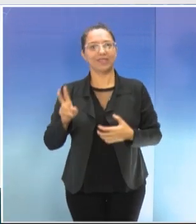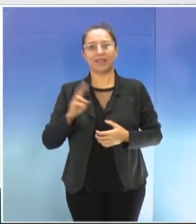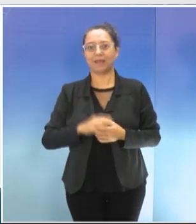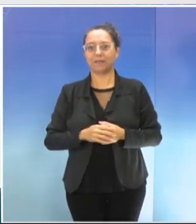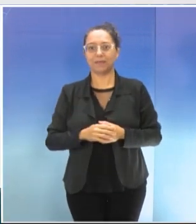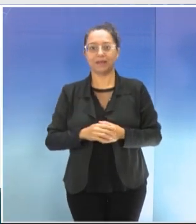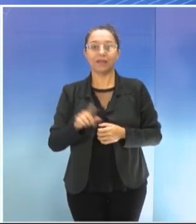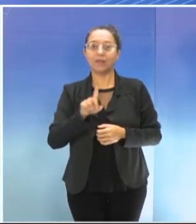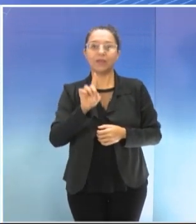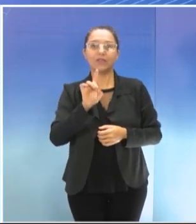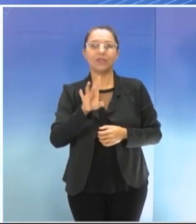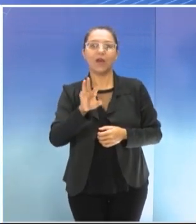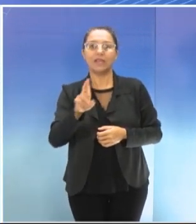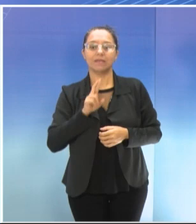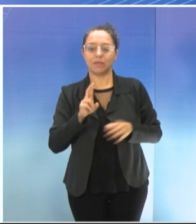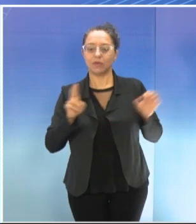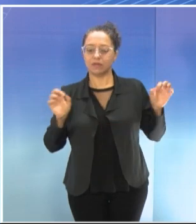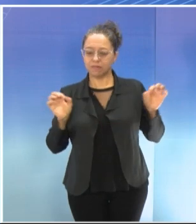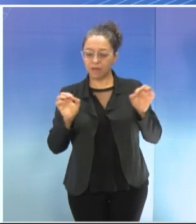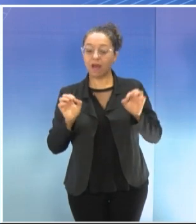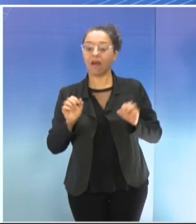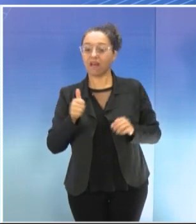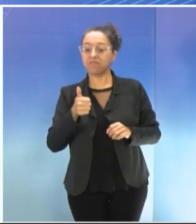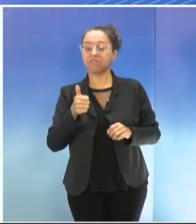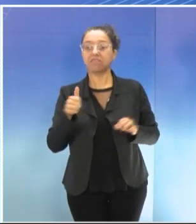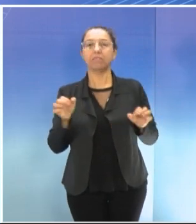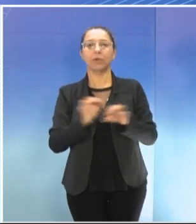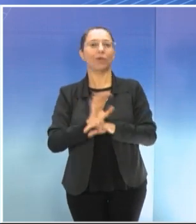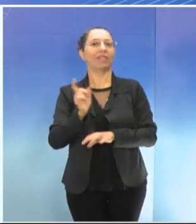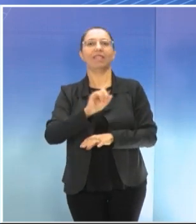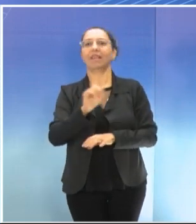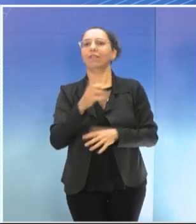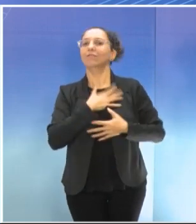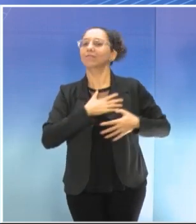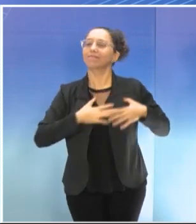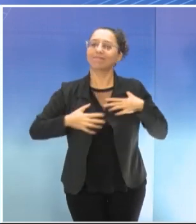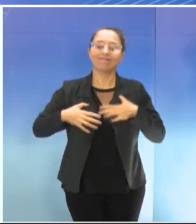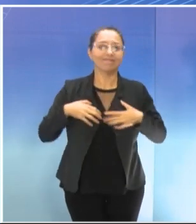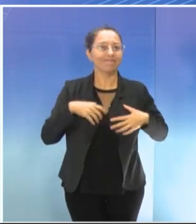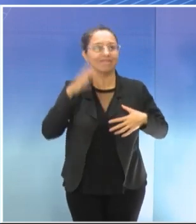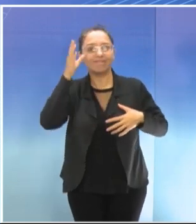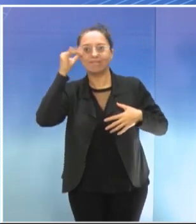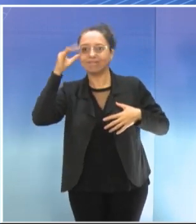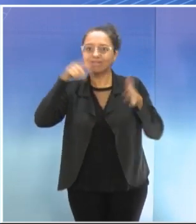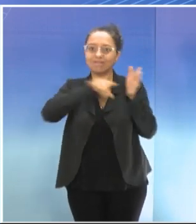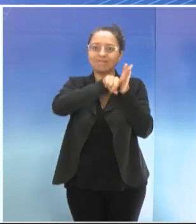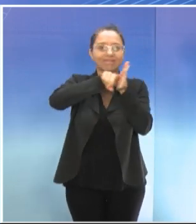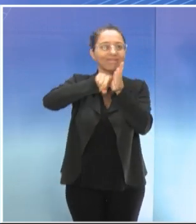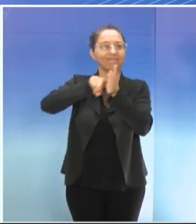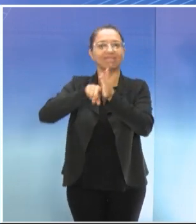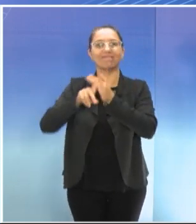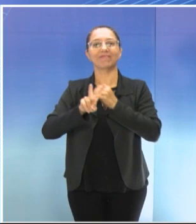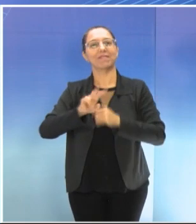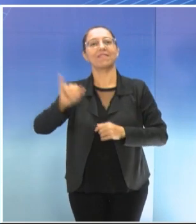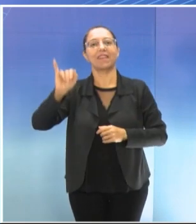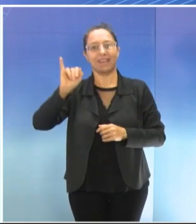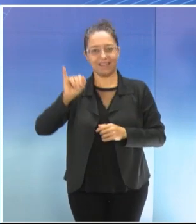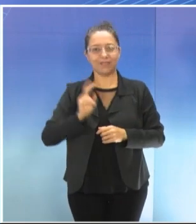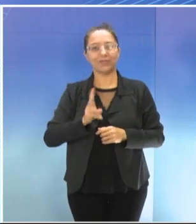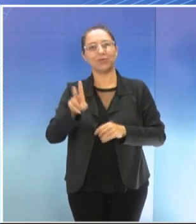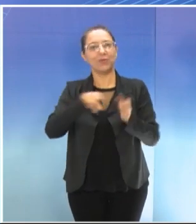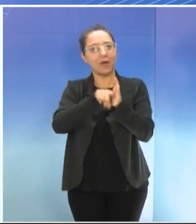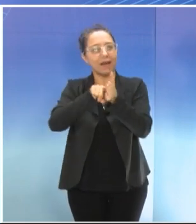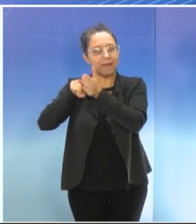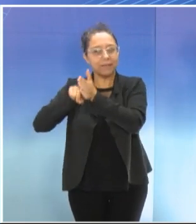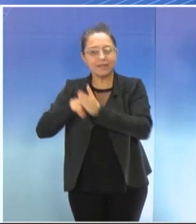Nem sempre uma resposta vai satisfazer o filósofo. Para os filósofos, nunca existe uma resposta